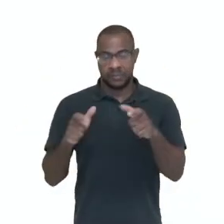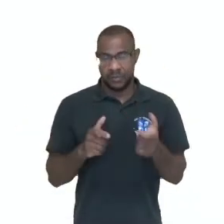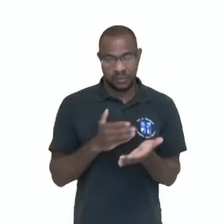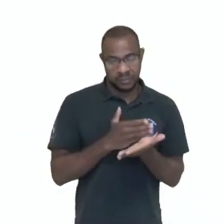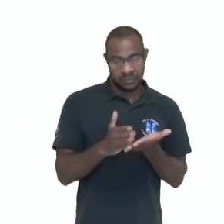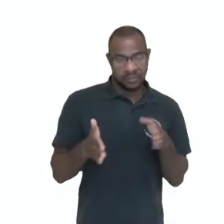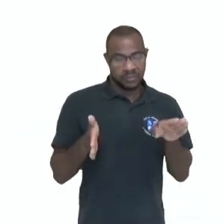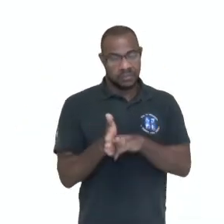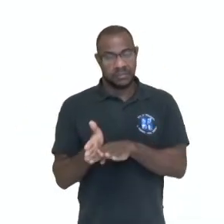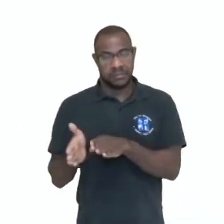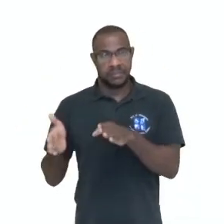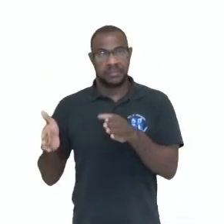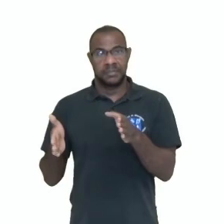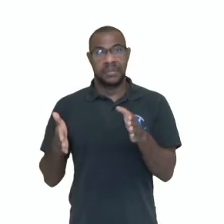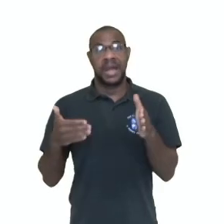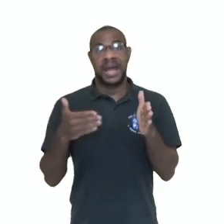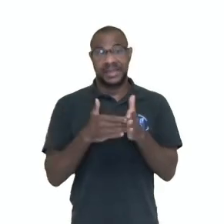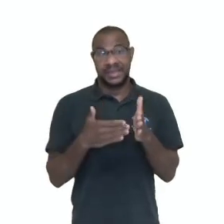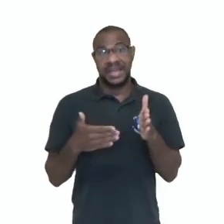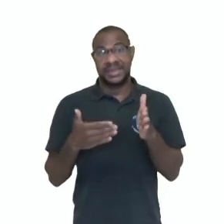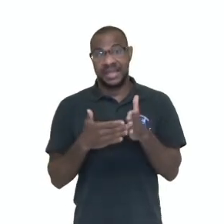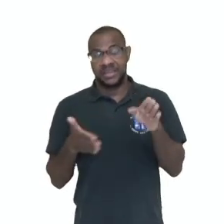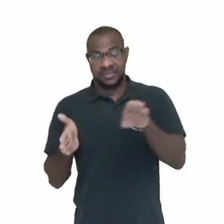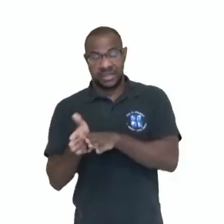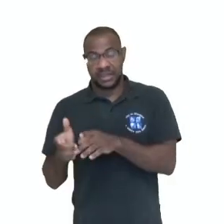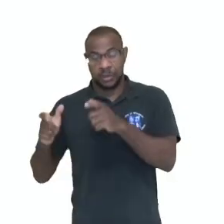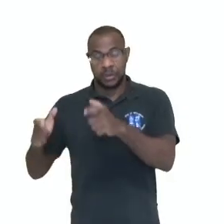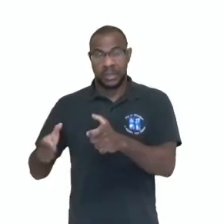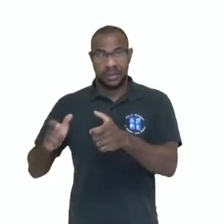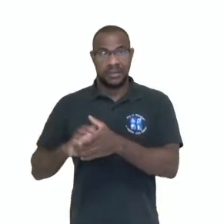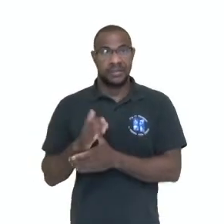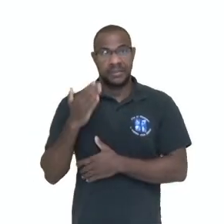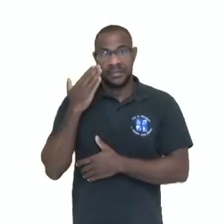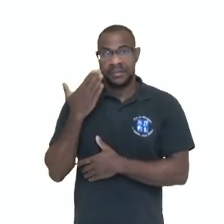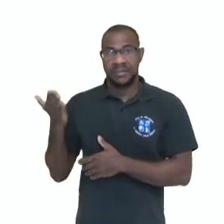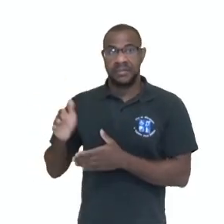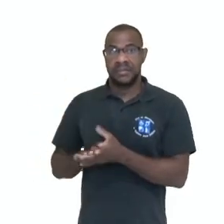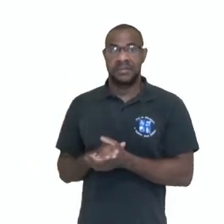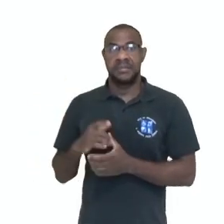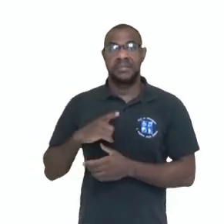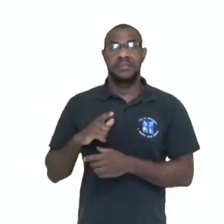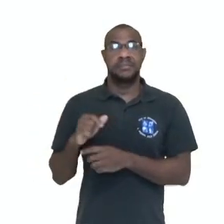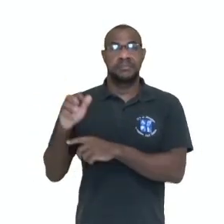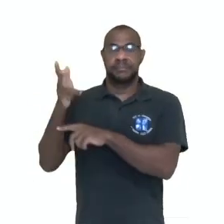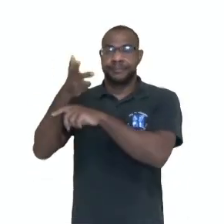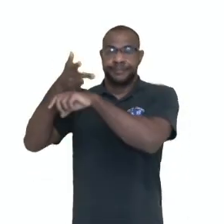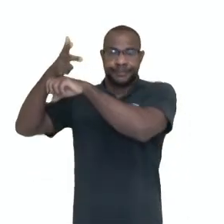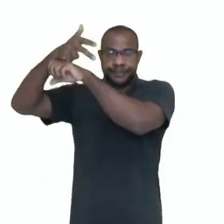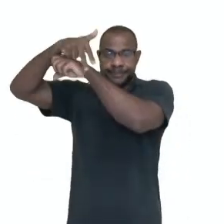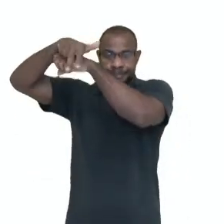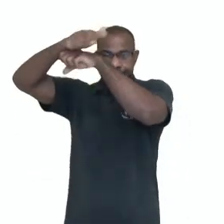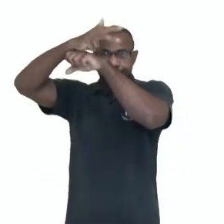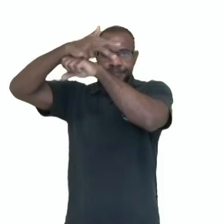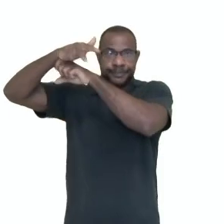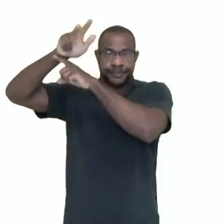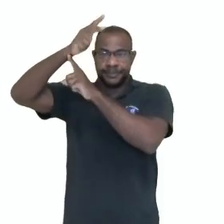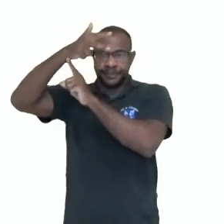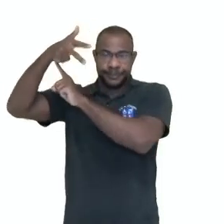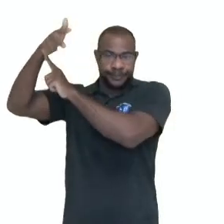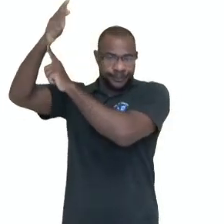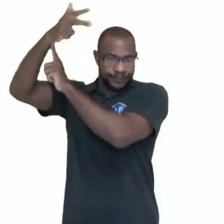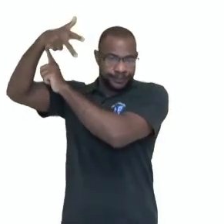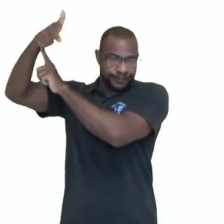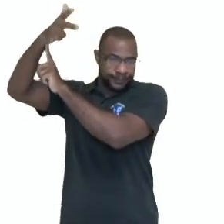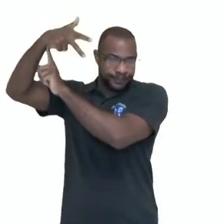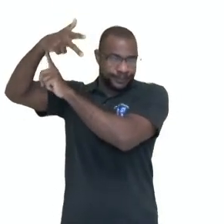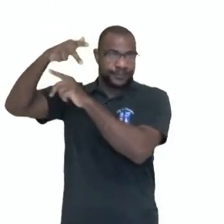o local de chegada. Essa transmissão entre o satélite e o GPS é feita através de ondas eletromagnéticas, que o objeto capta e